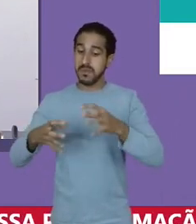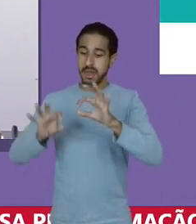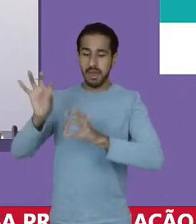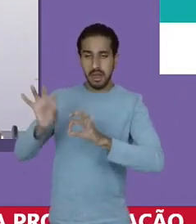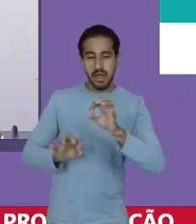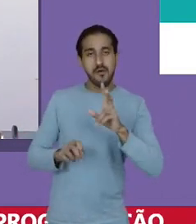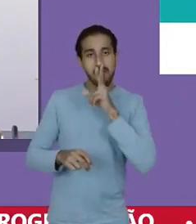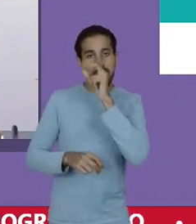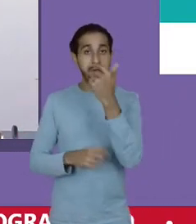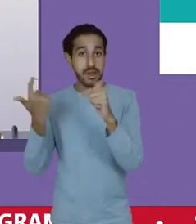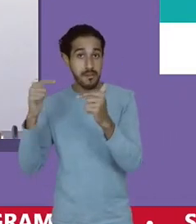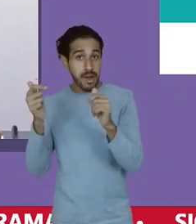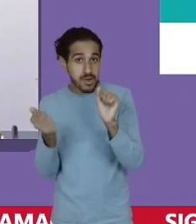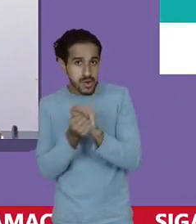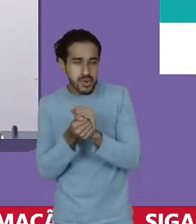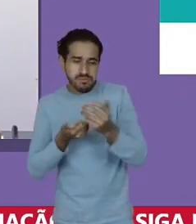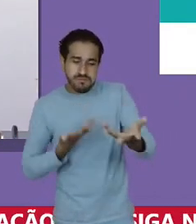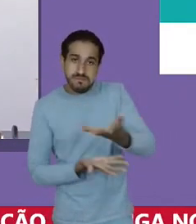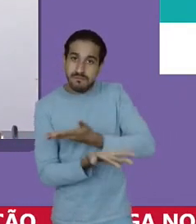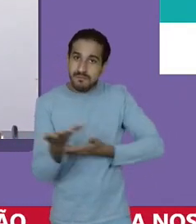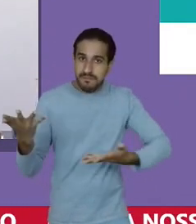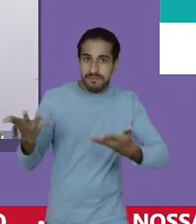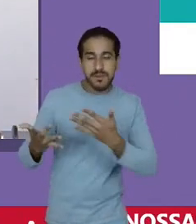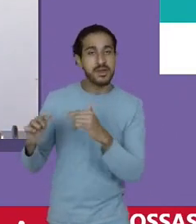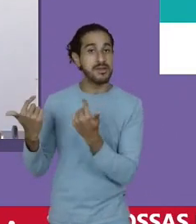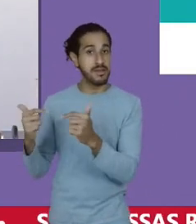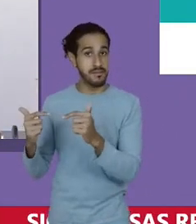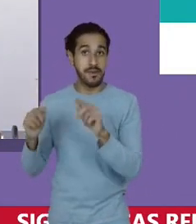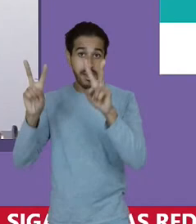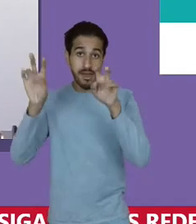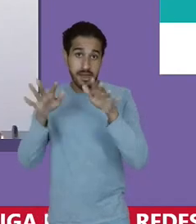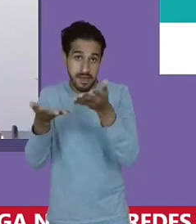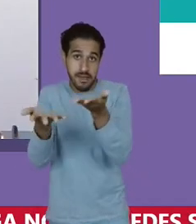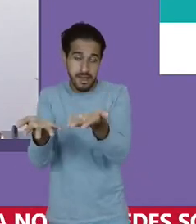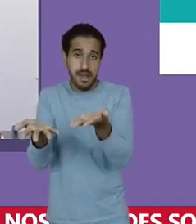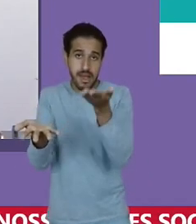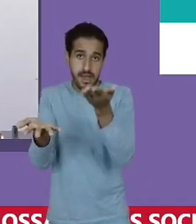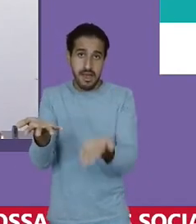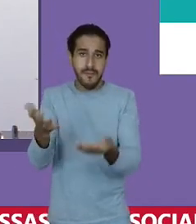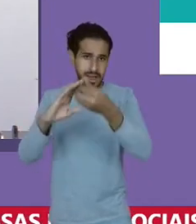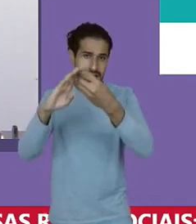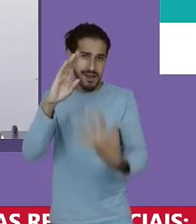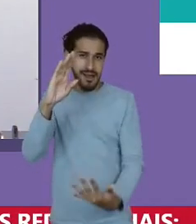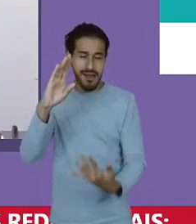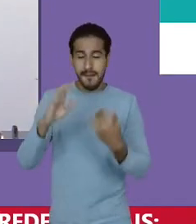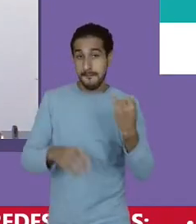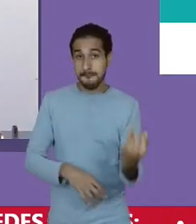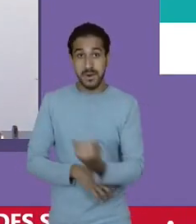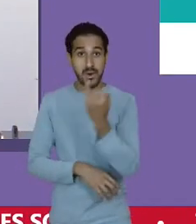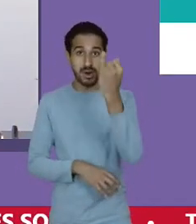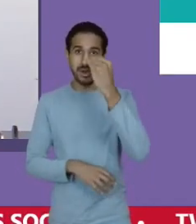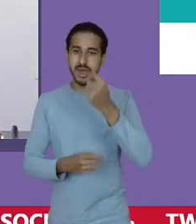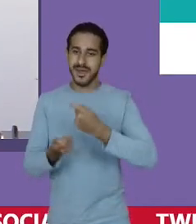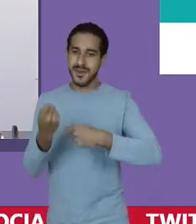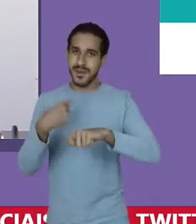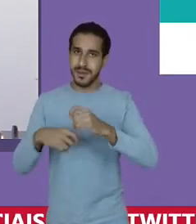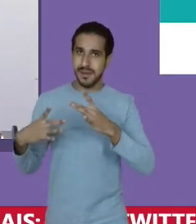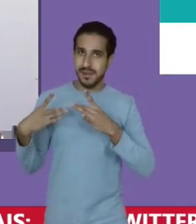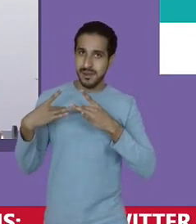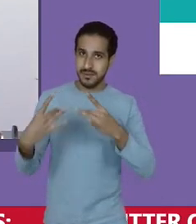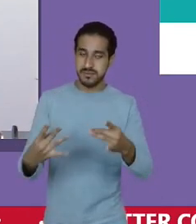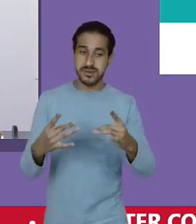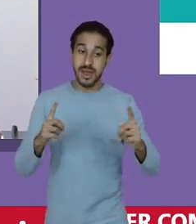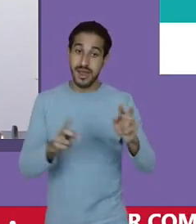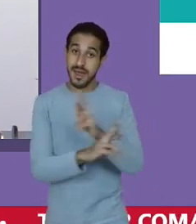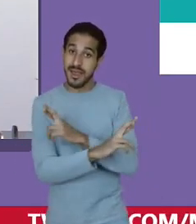organizar sua força de trabalho coletivamente, compartilhando os meios de produção. Essa é uma característica radical da economia solidária,